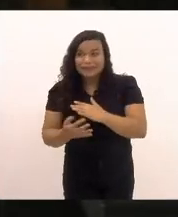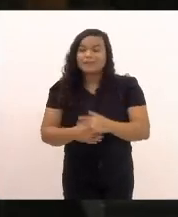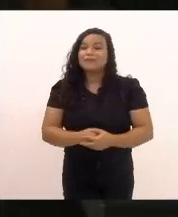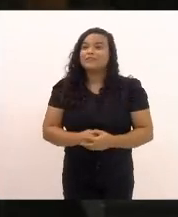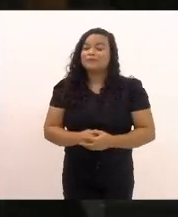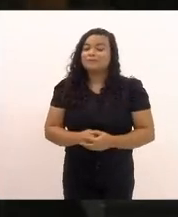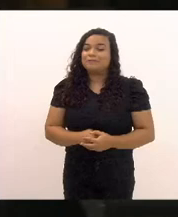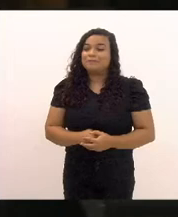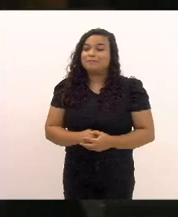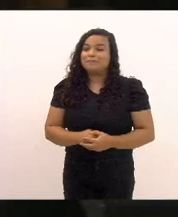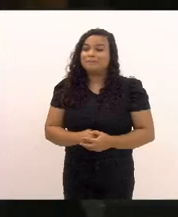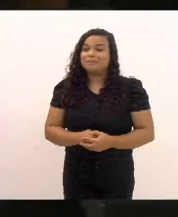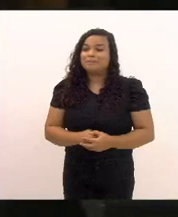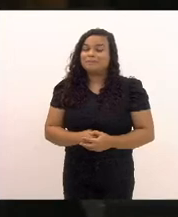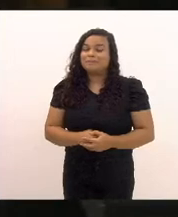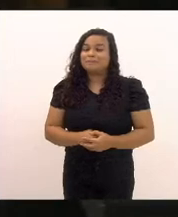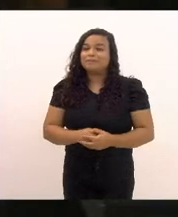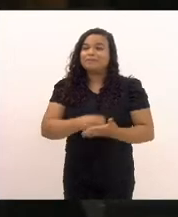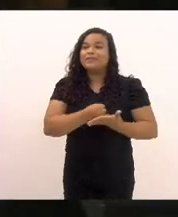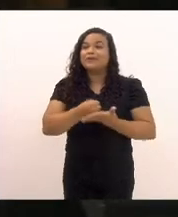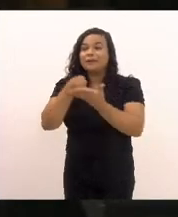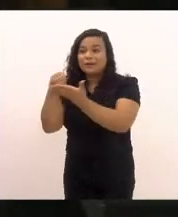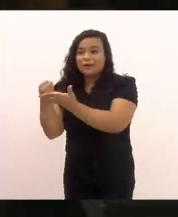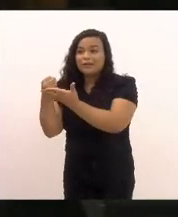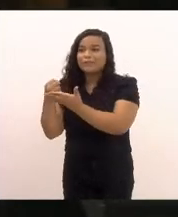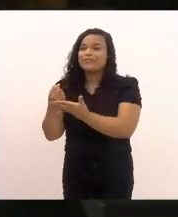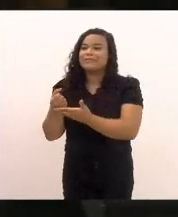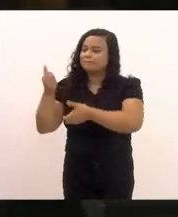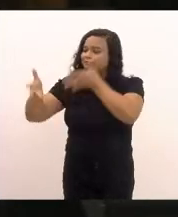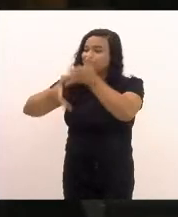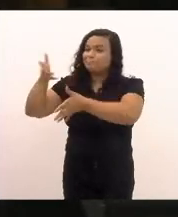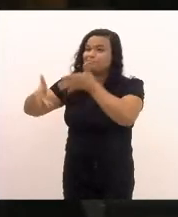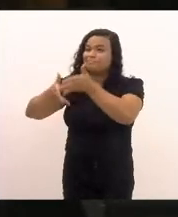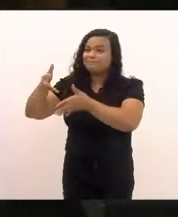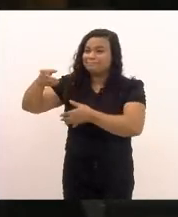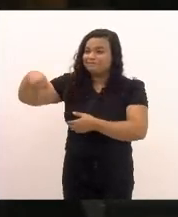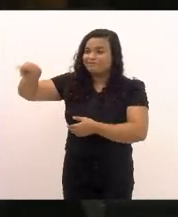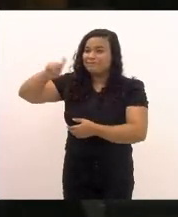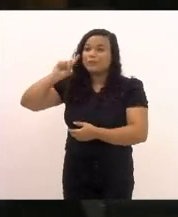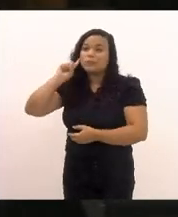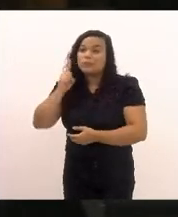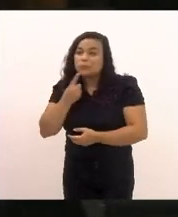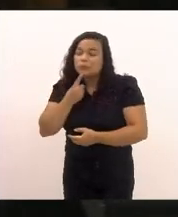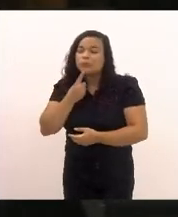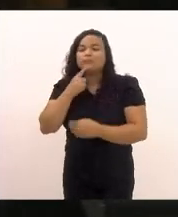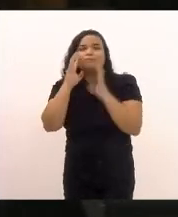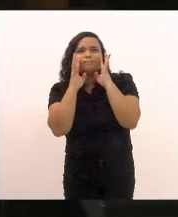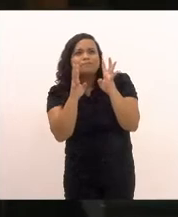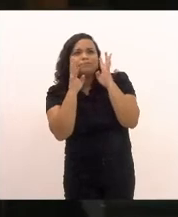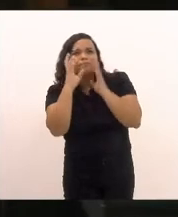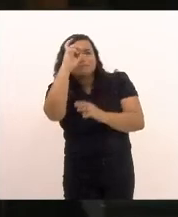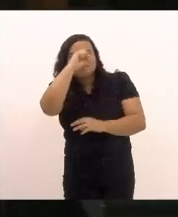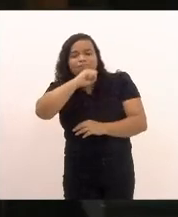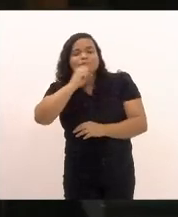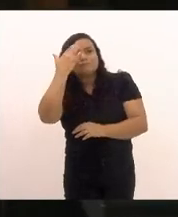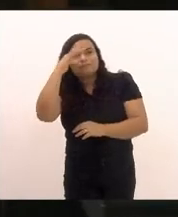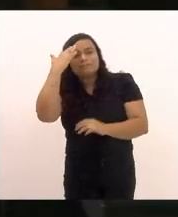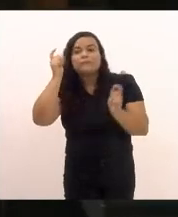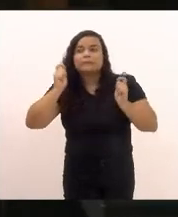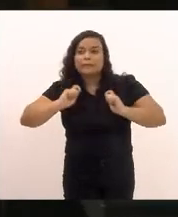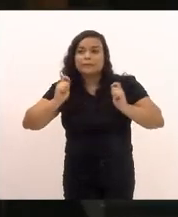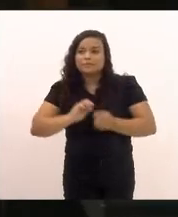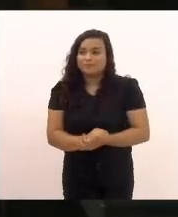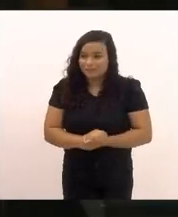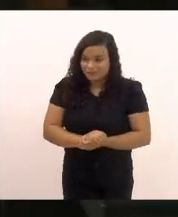de Libra, que leva a nossa voz aos deficientes auditivos.